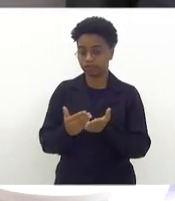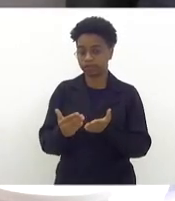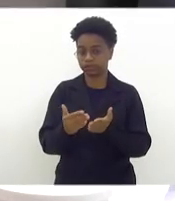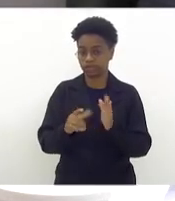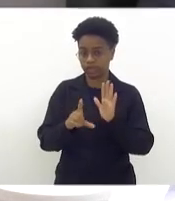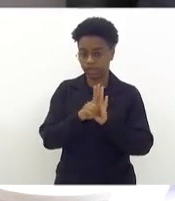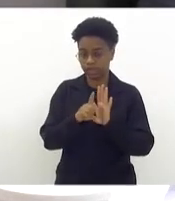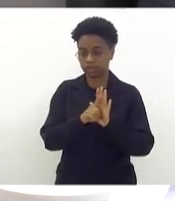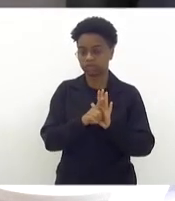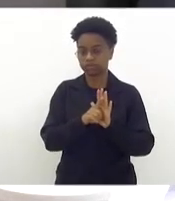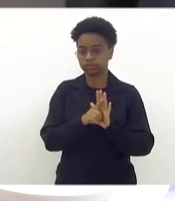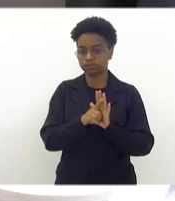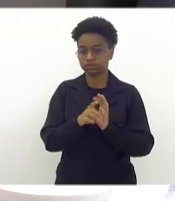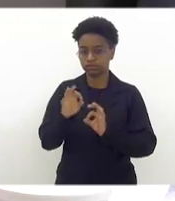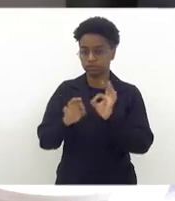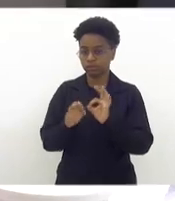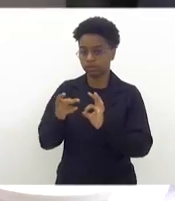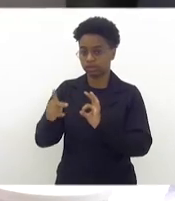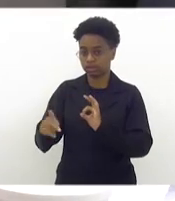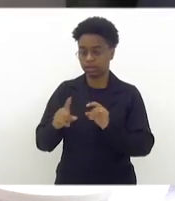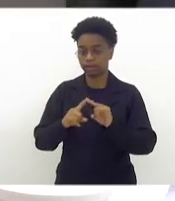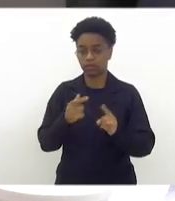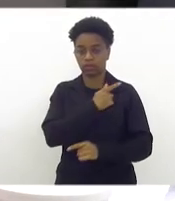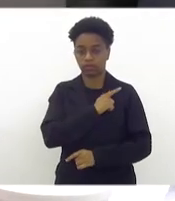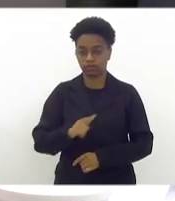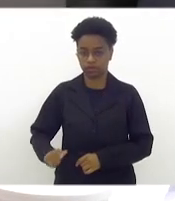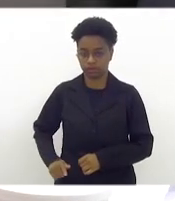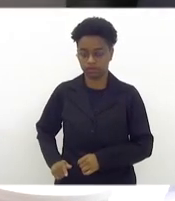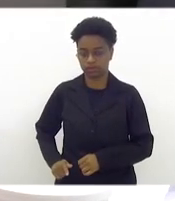de leis da sua organização. E o governador,